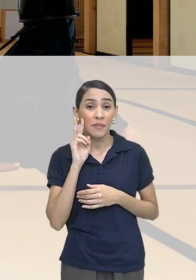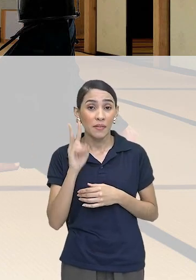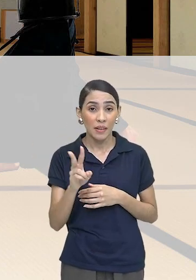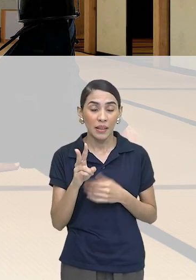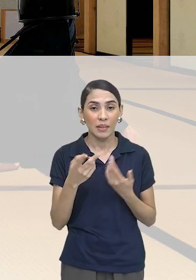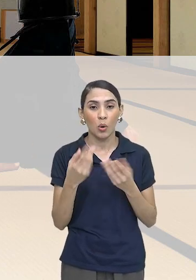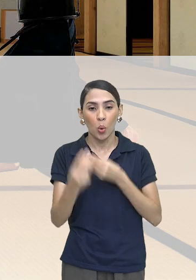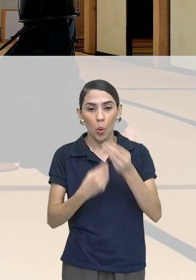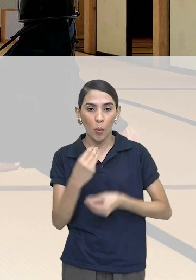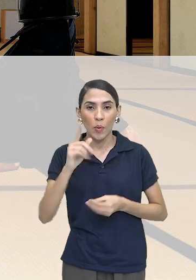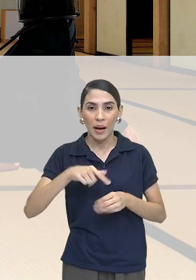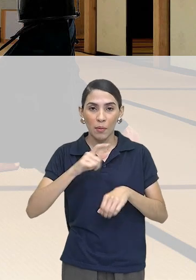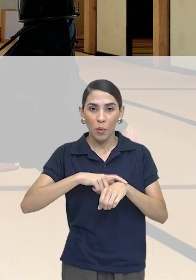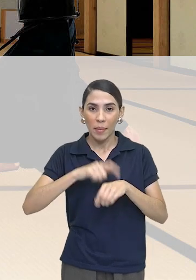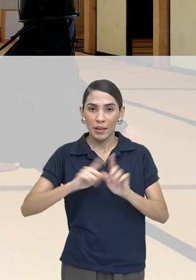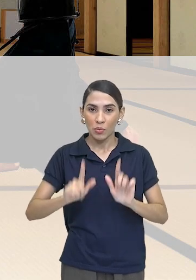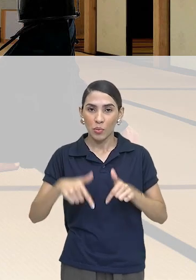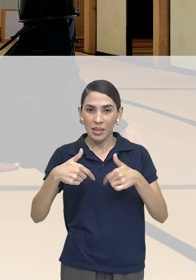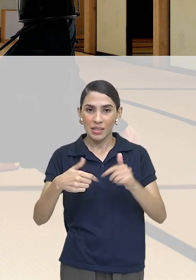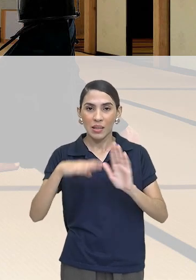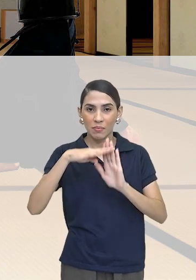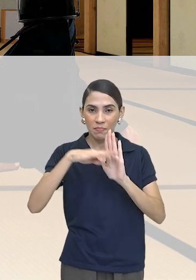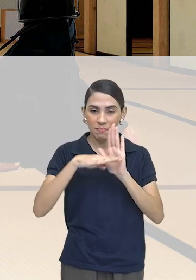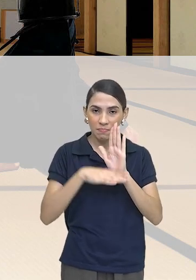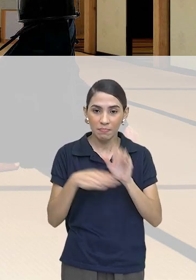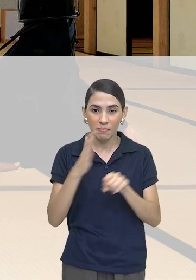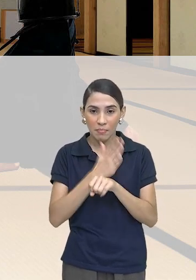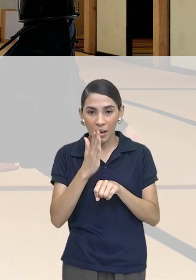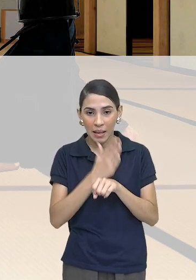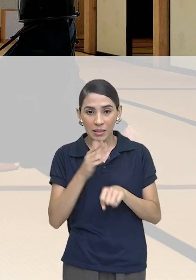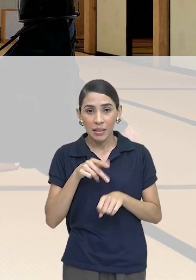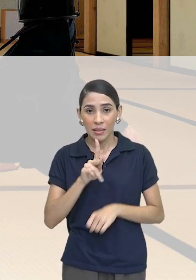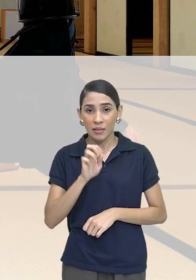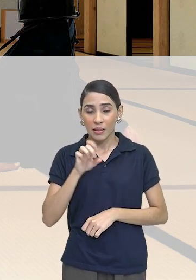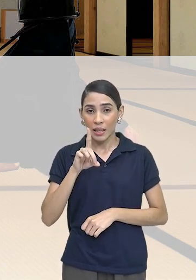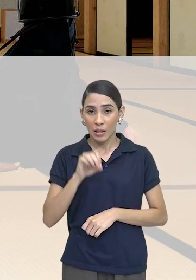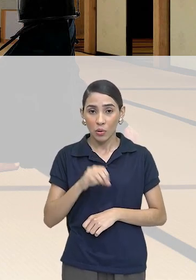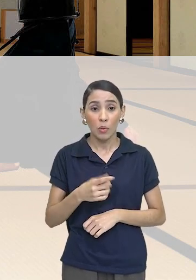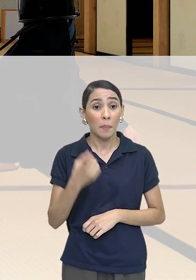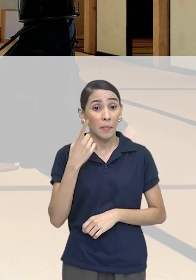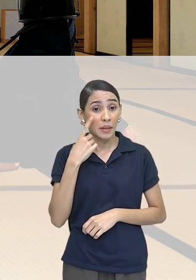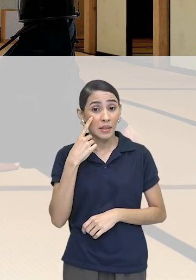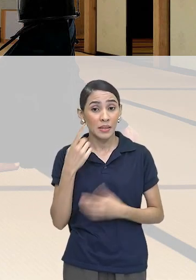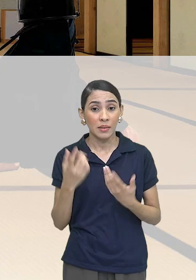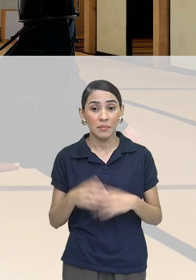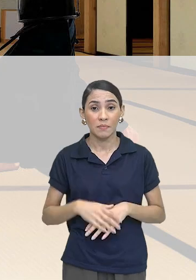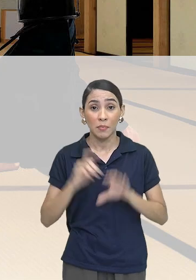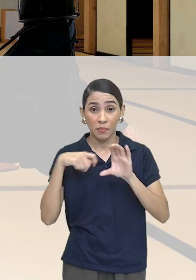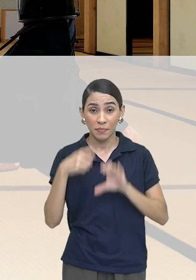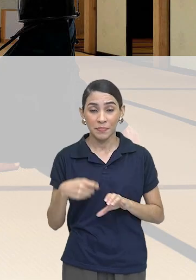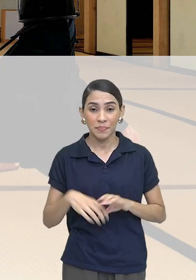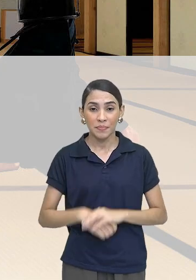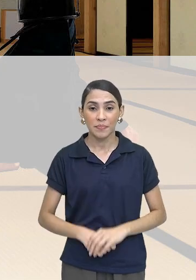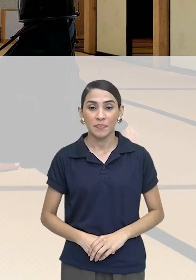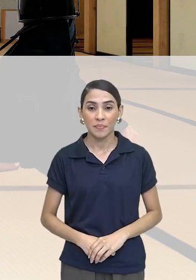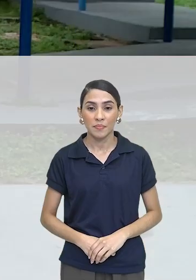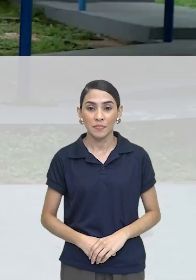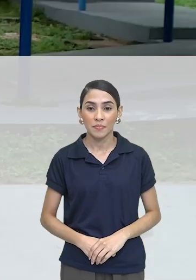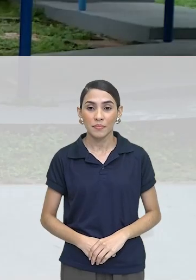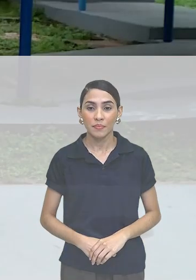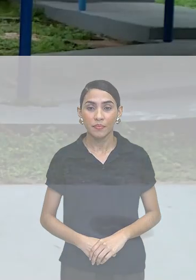visualizarem um pouquinho ali dos pilares do treinamento do Kendo, observem o seguinte vídeo.